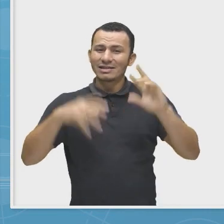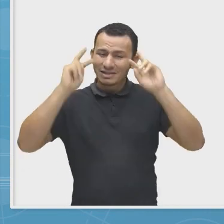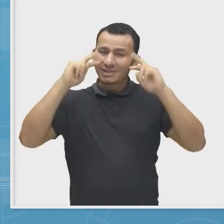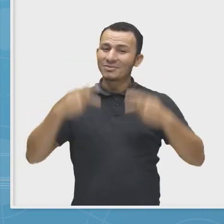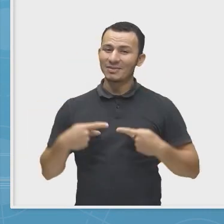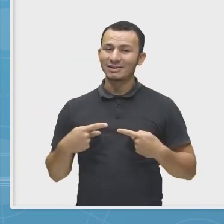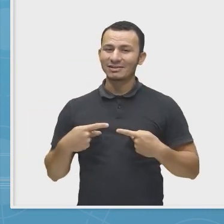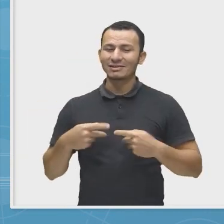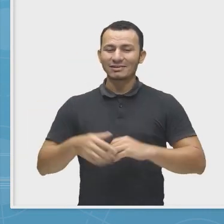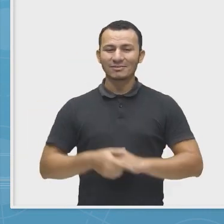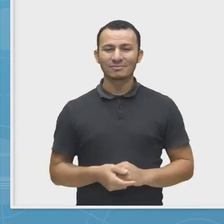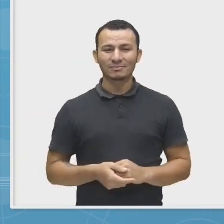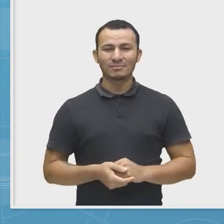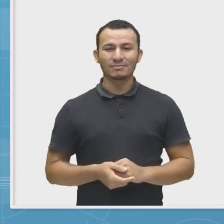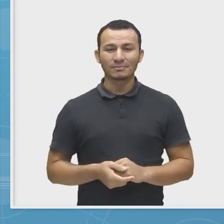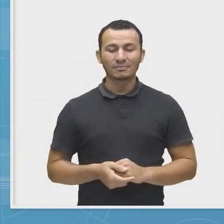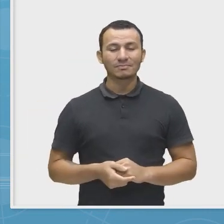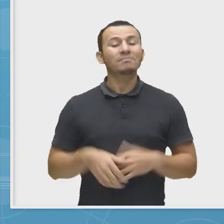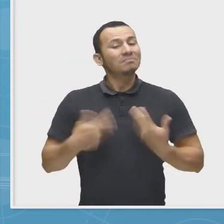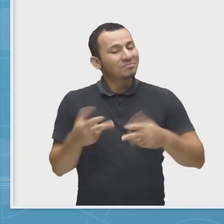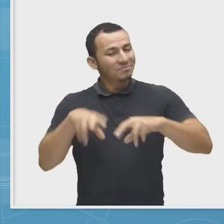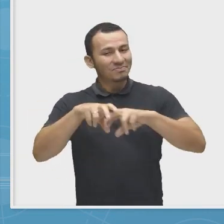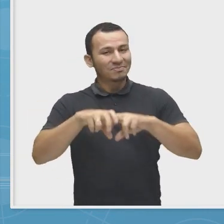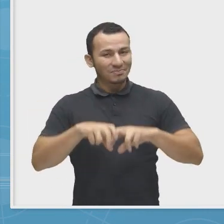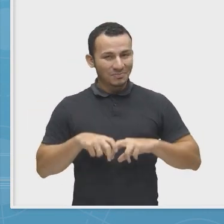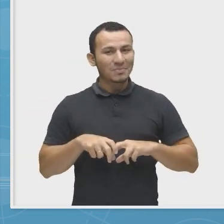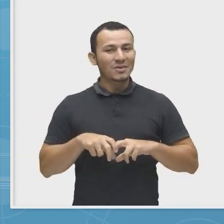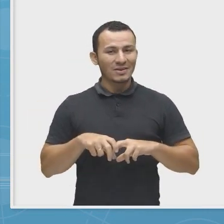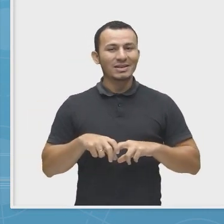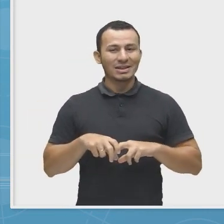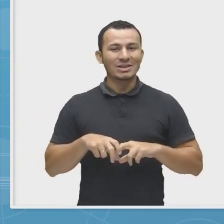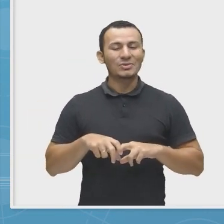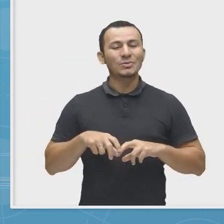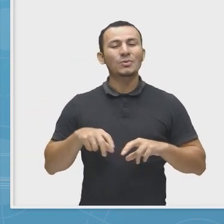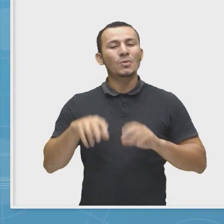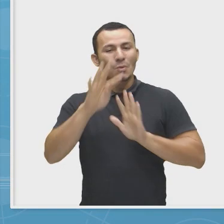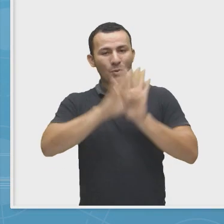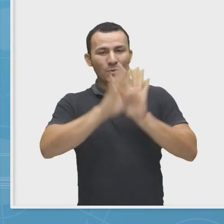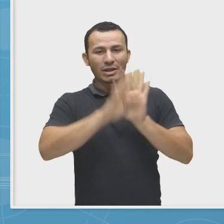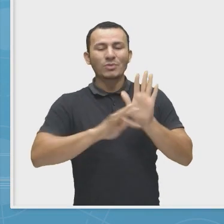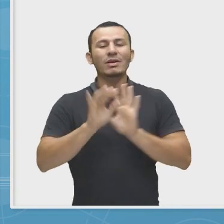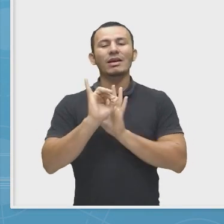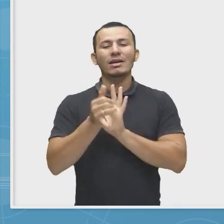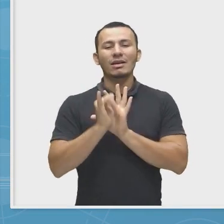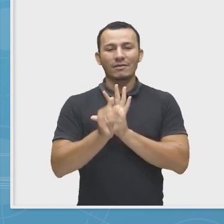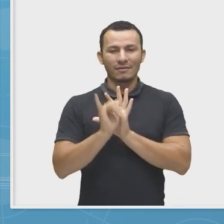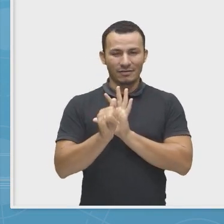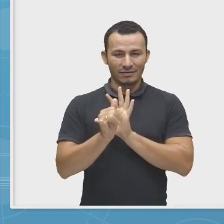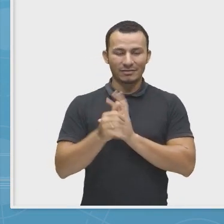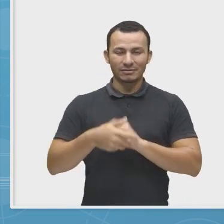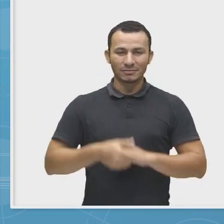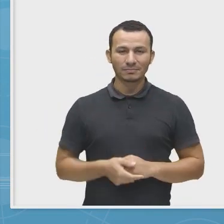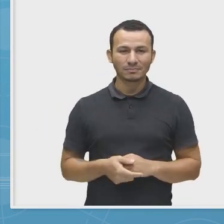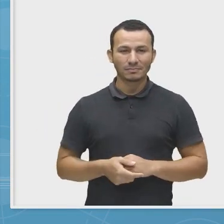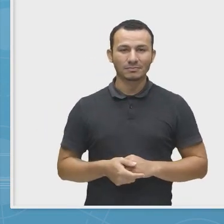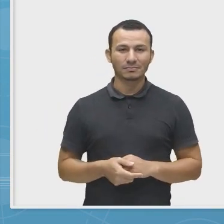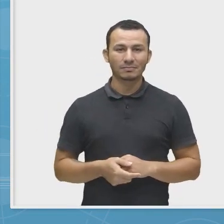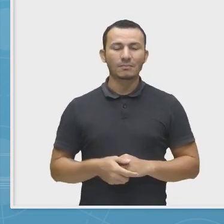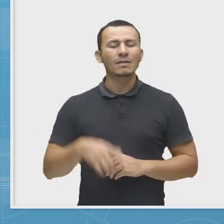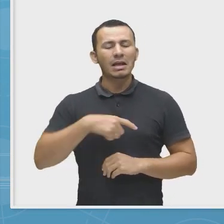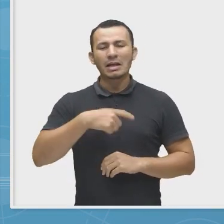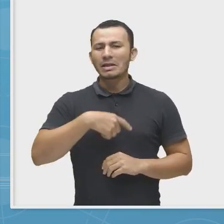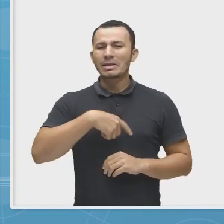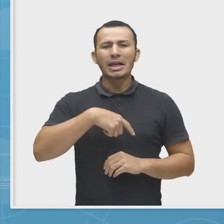seres humanos. Por isso que esse texto é uma fábula, representando